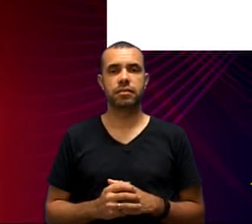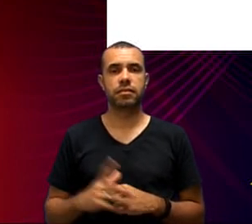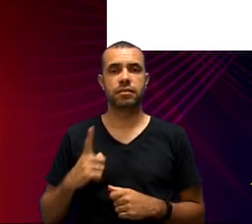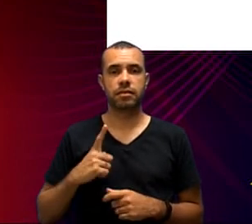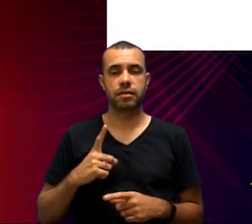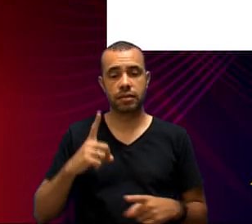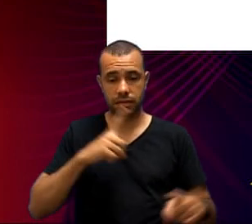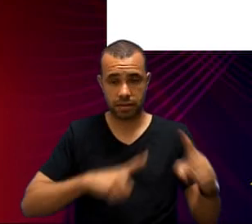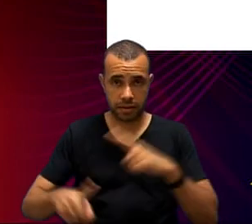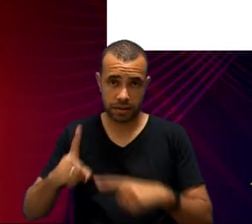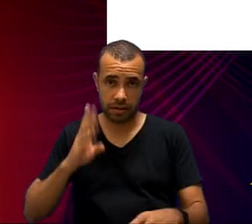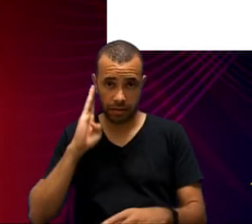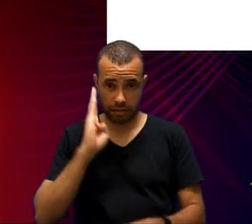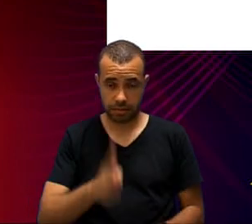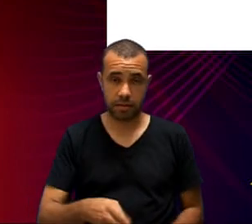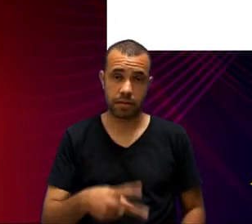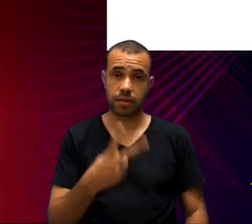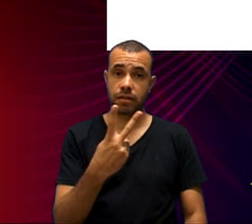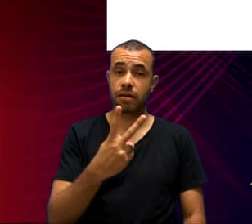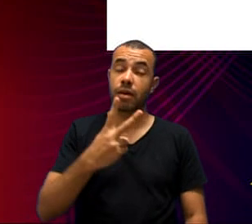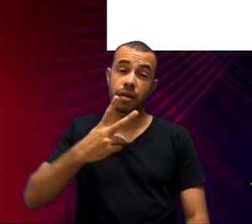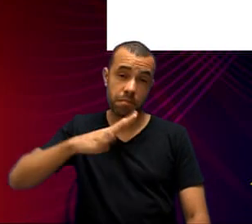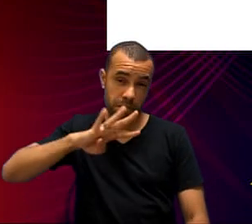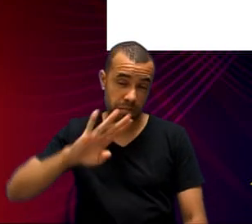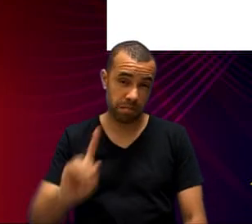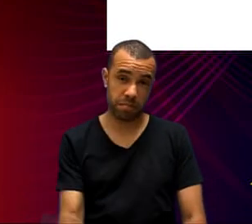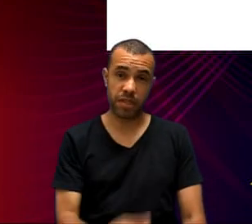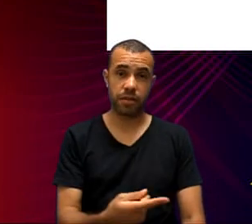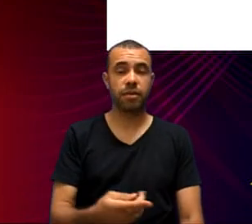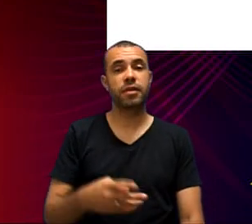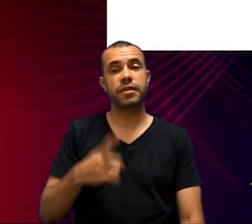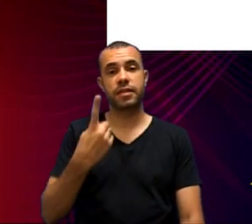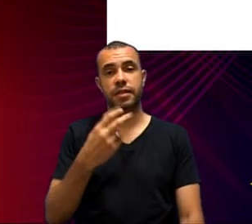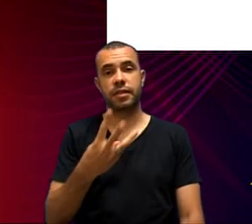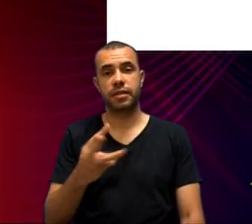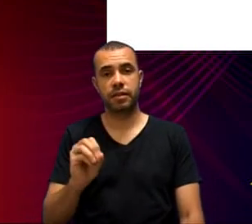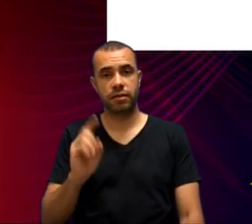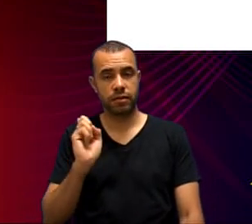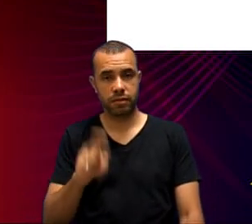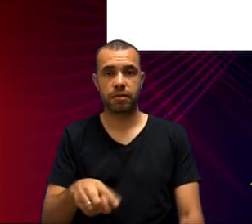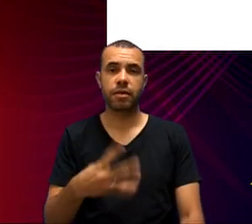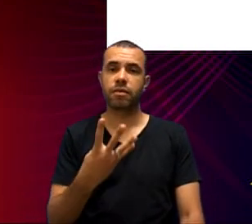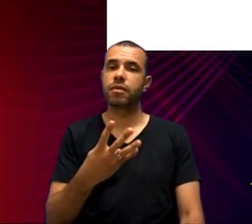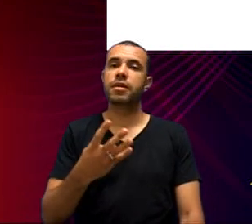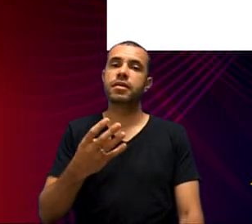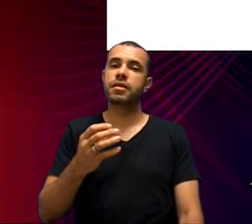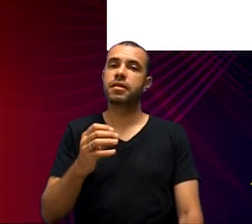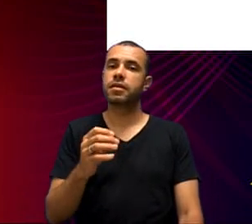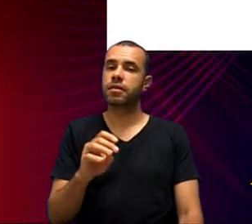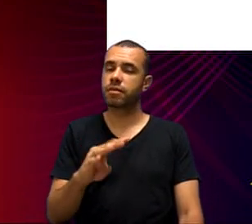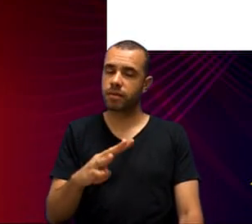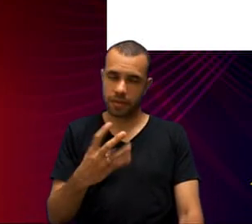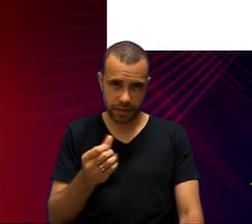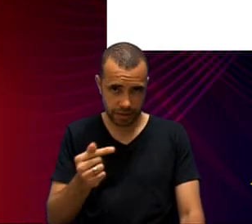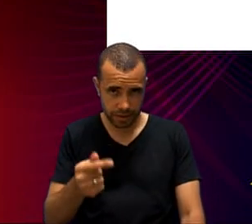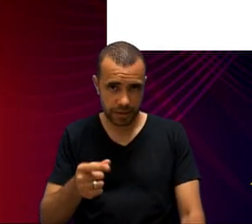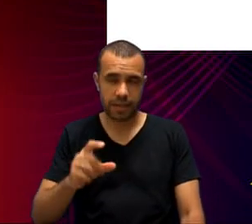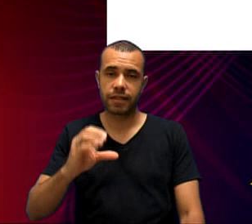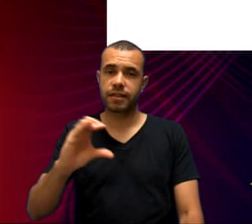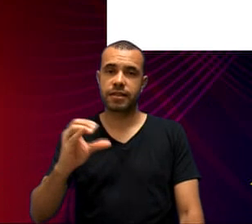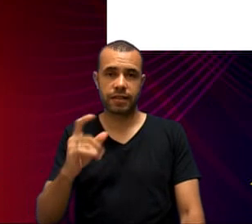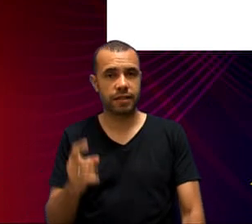Administração direta, R$ 2.502.138.440,77.